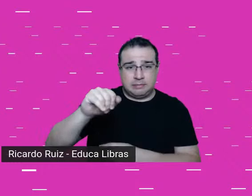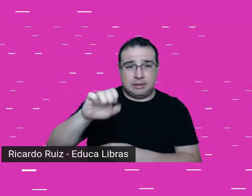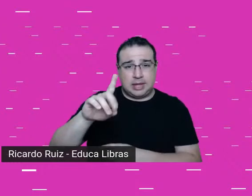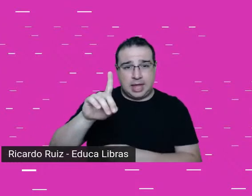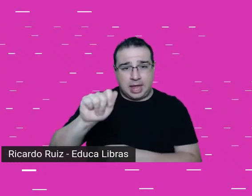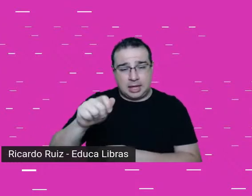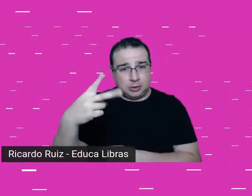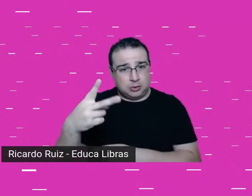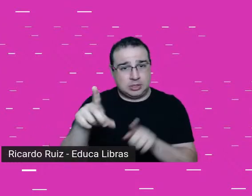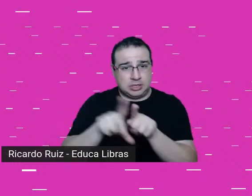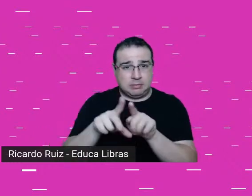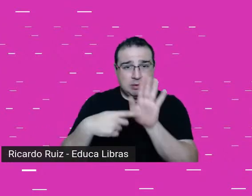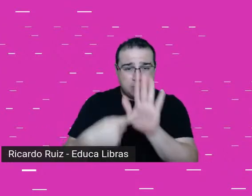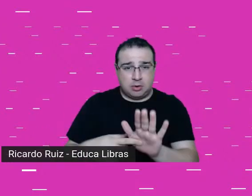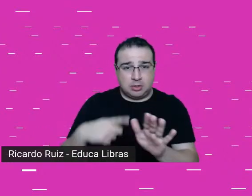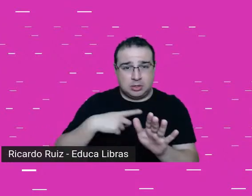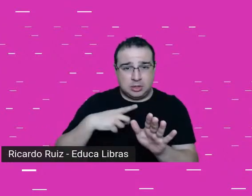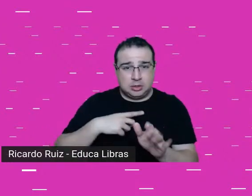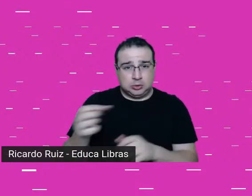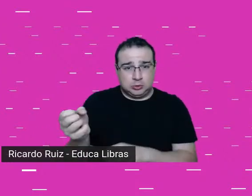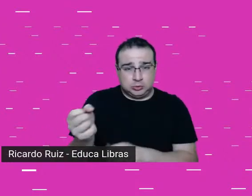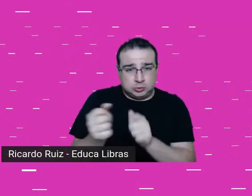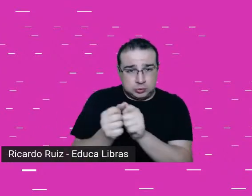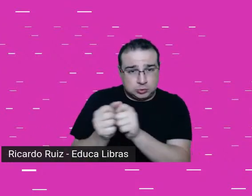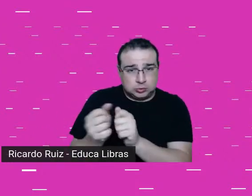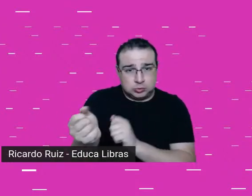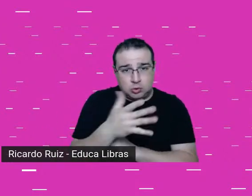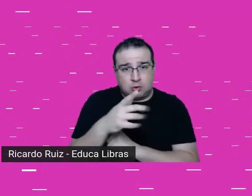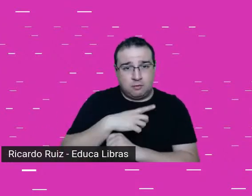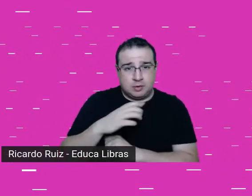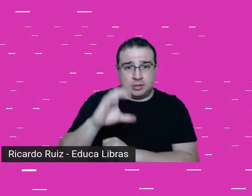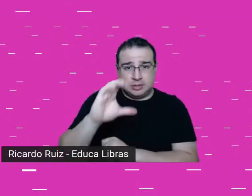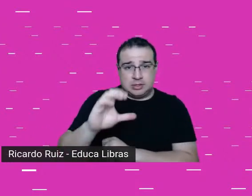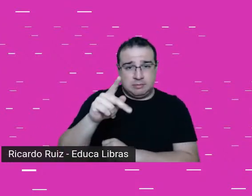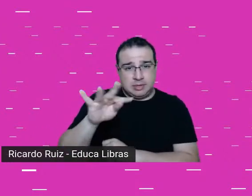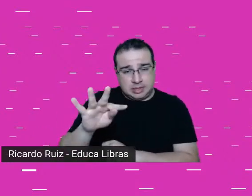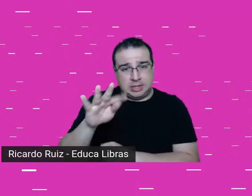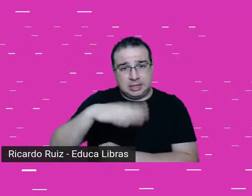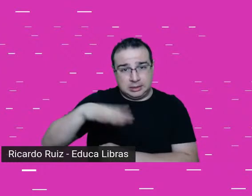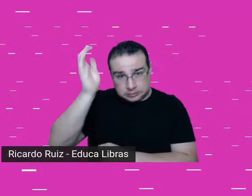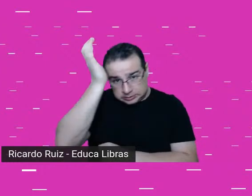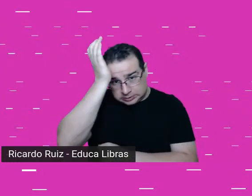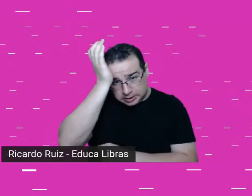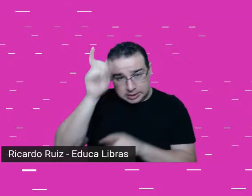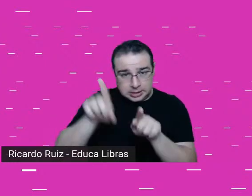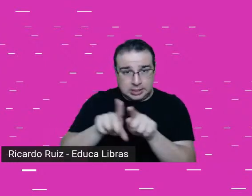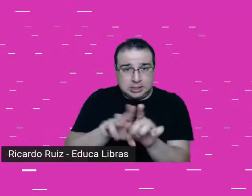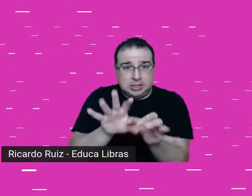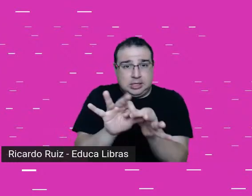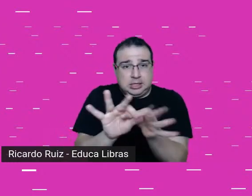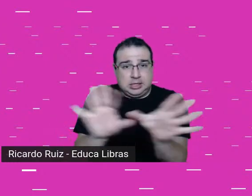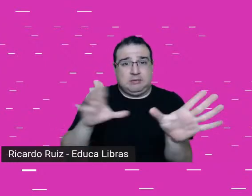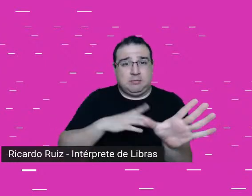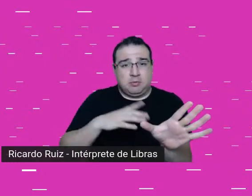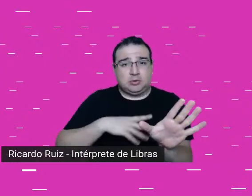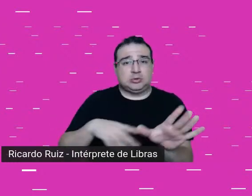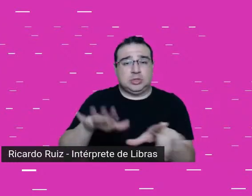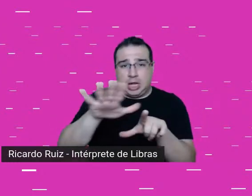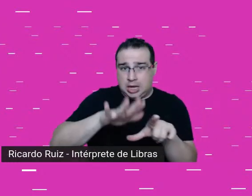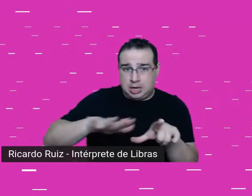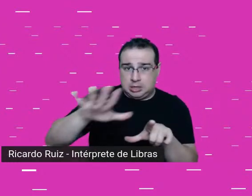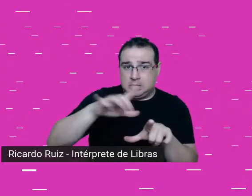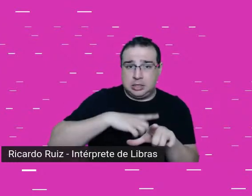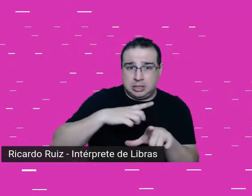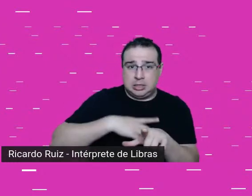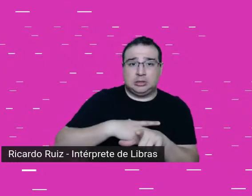as novas montagens das coleções e acervos históricos do CPT Sesc e que estão disponíveis lá na plataforma do